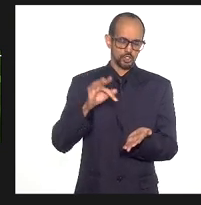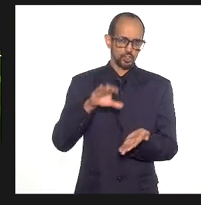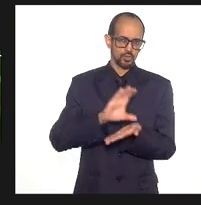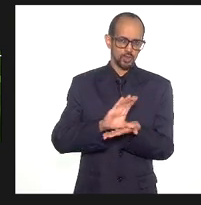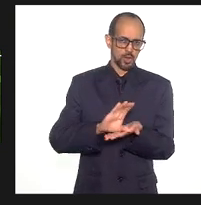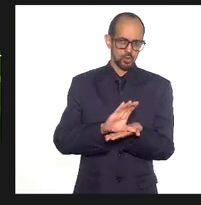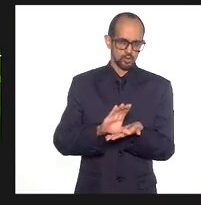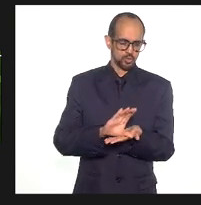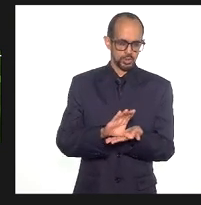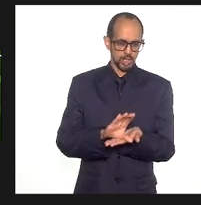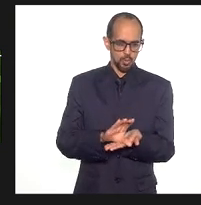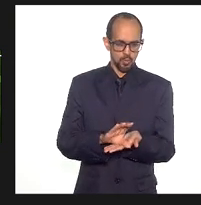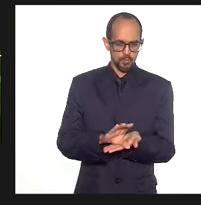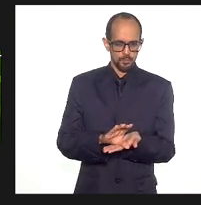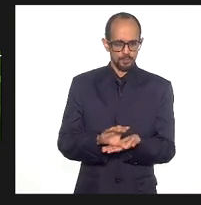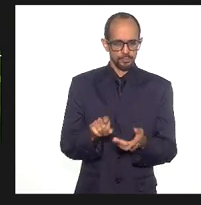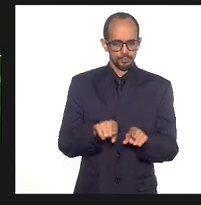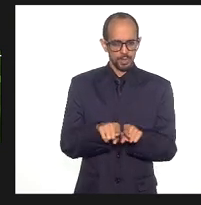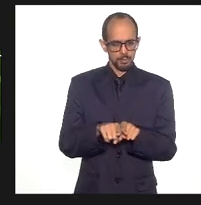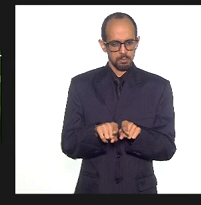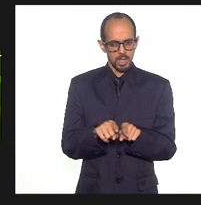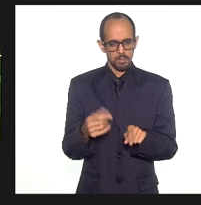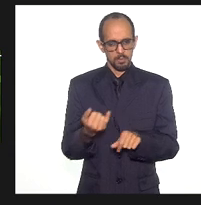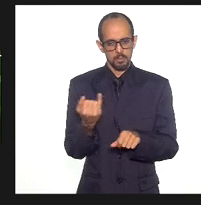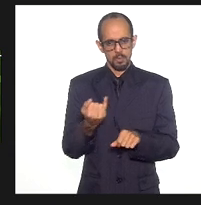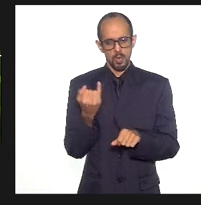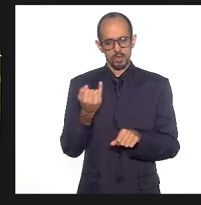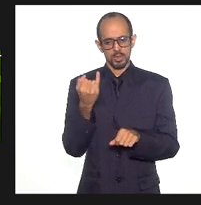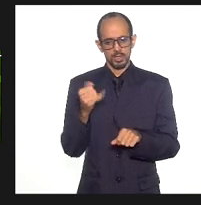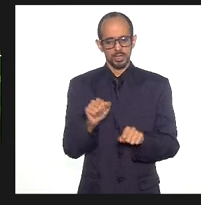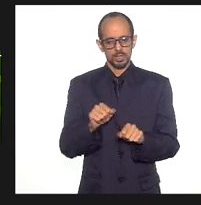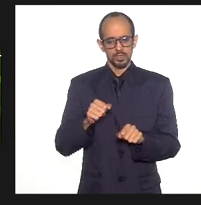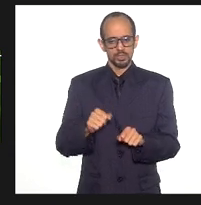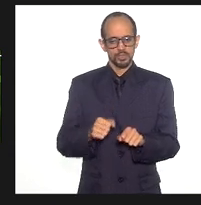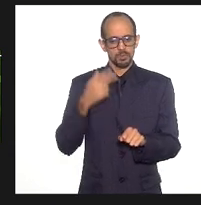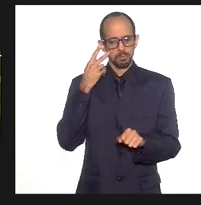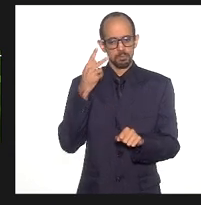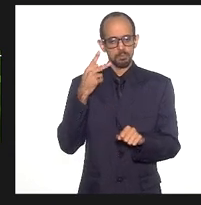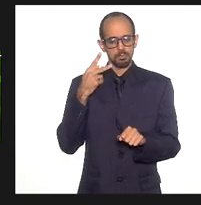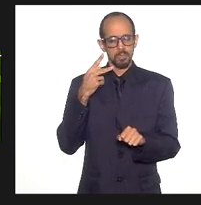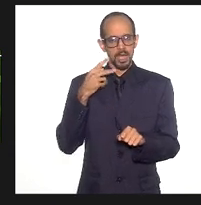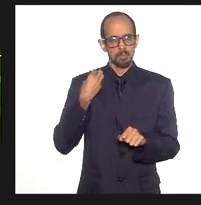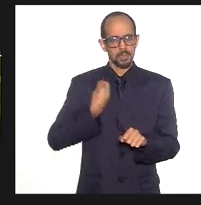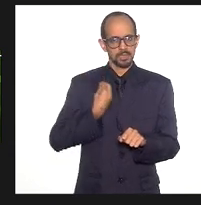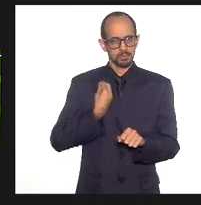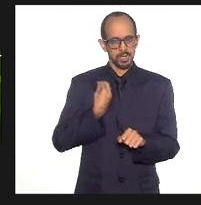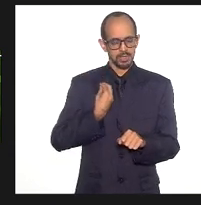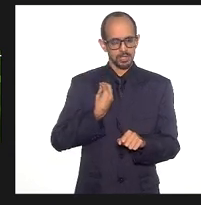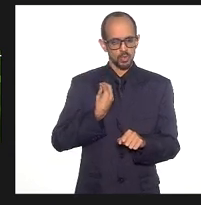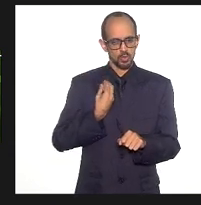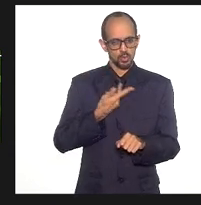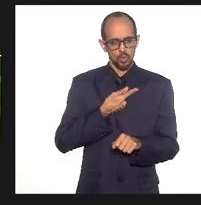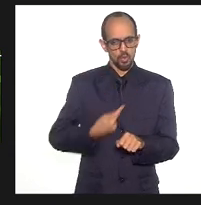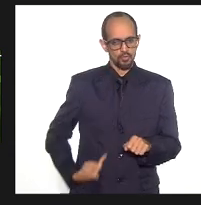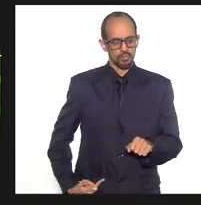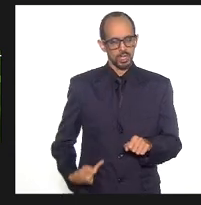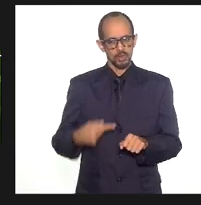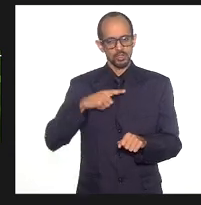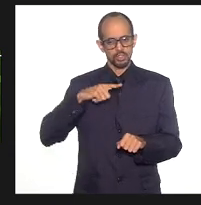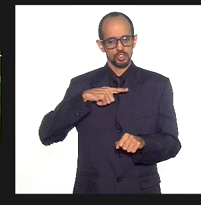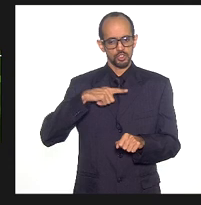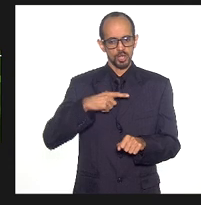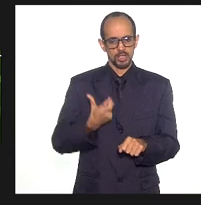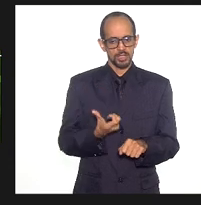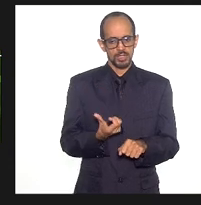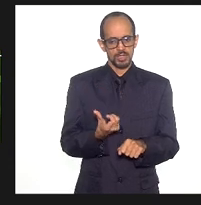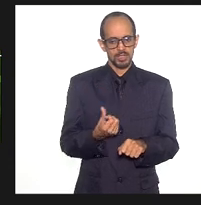ponto importante diz respeito aí à arrecadação mais específica para a participação governamental. Então, nós chegamos à ordem de